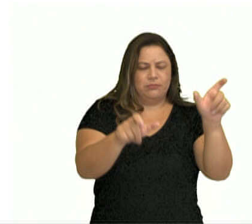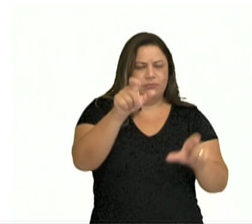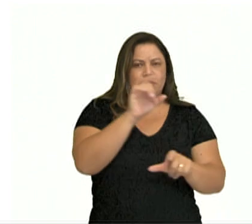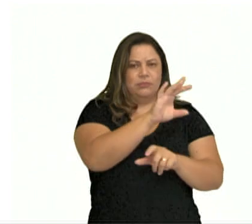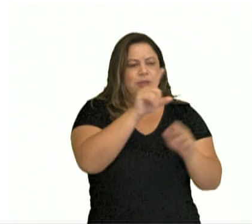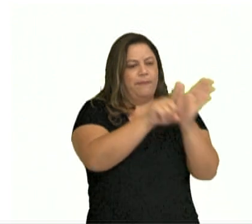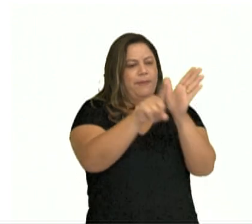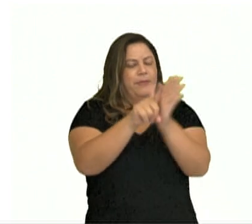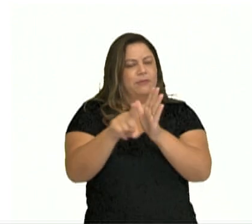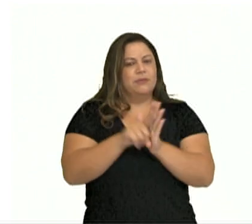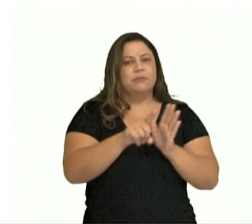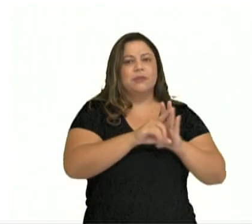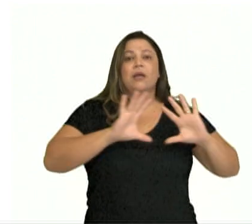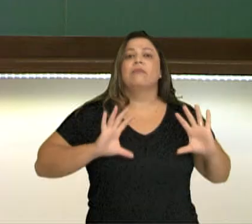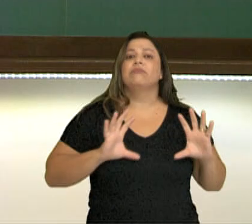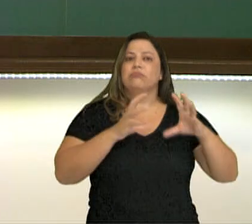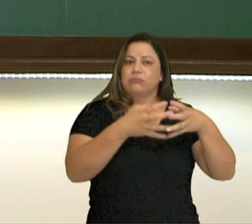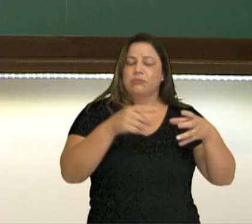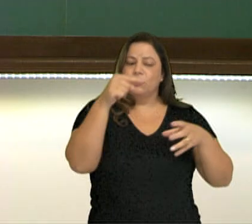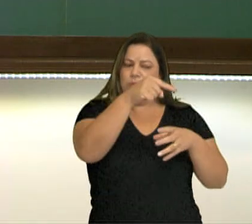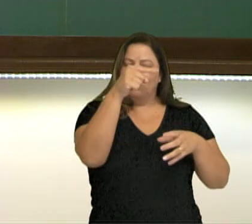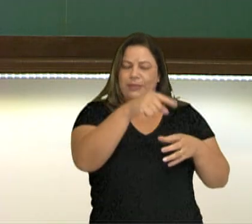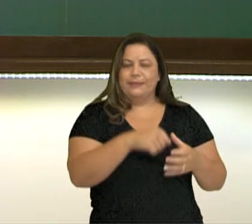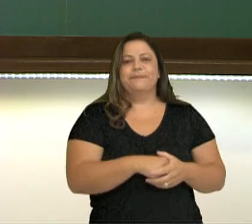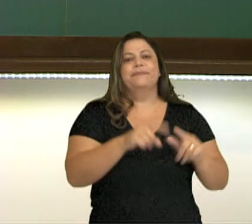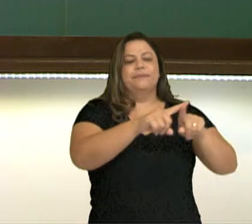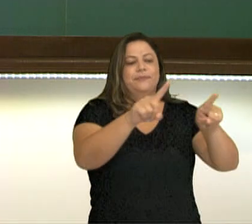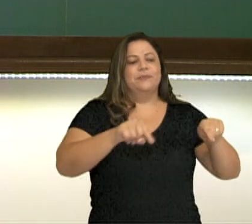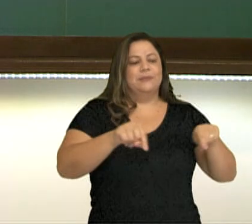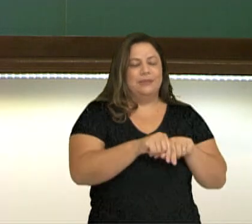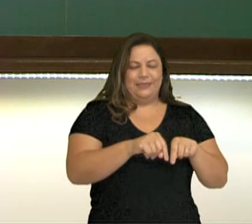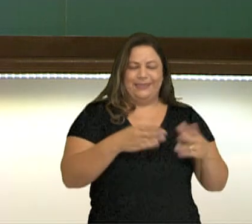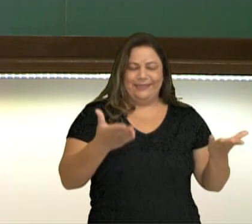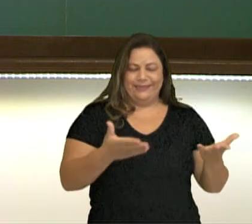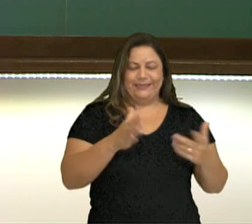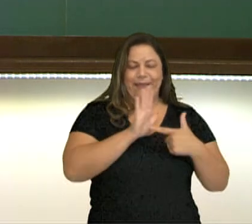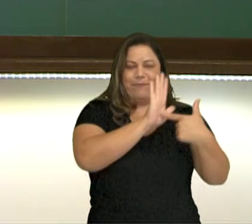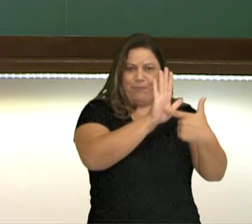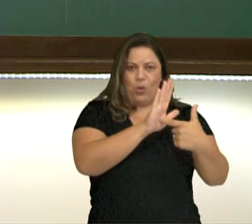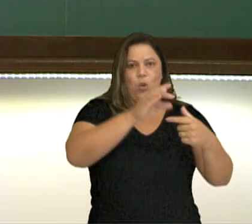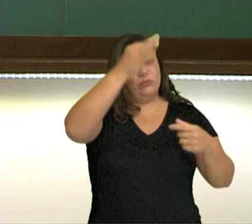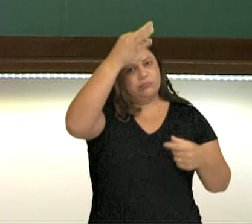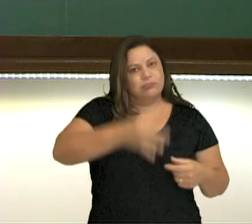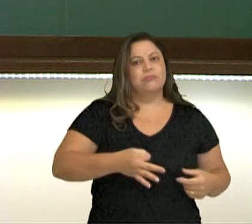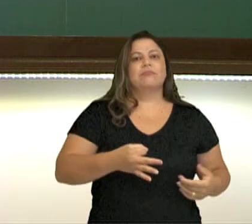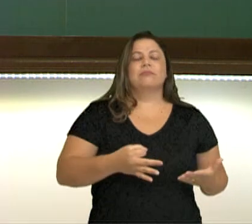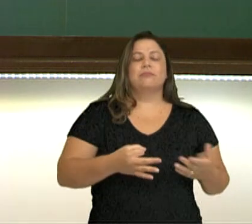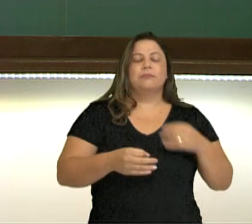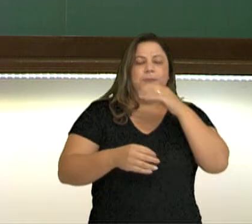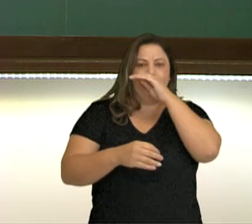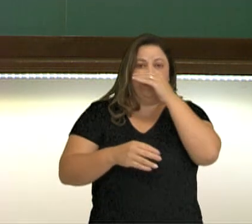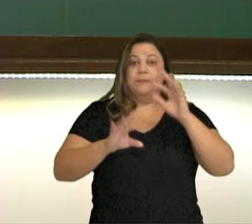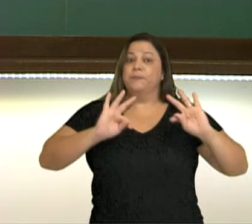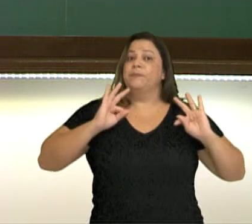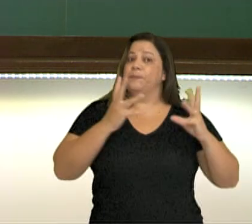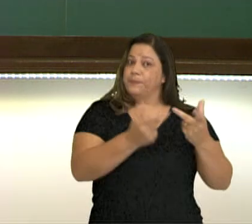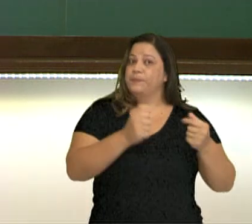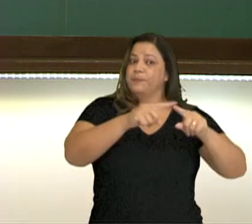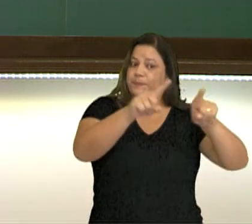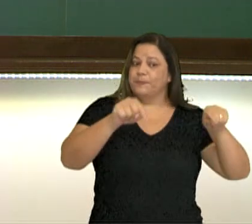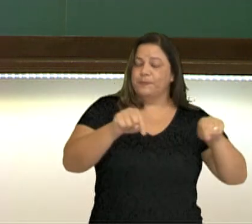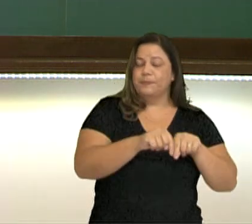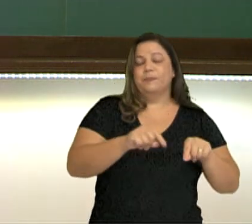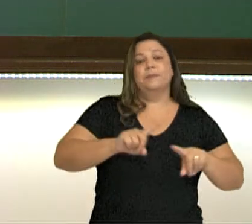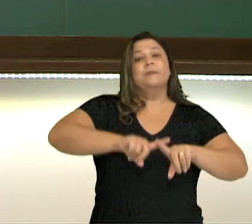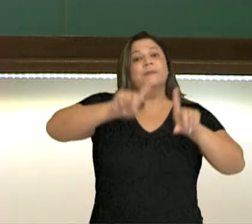seria toda a população, eu consigo pesquisar. Nesse caso, a minha amostra seria exatamente toda a sala de aula. Porém,